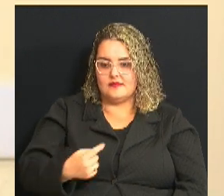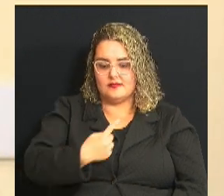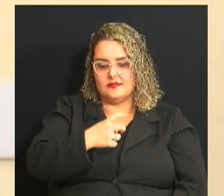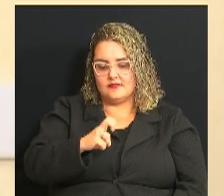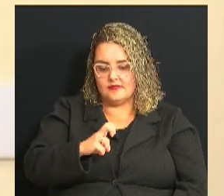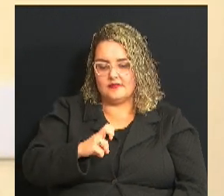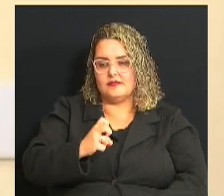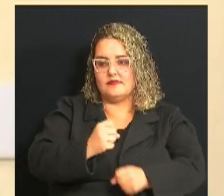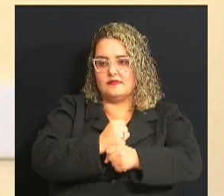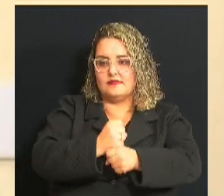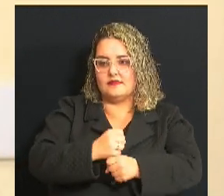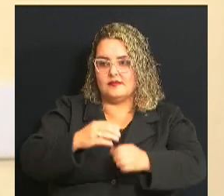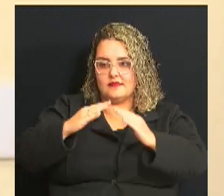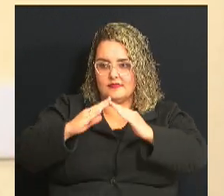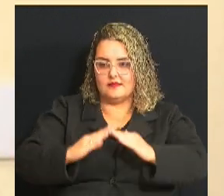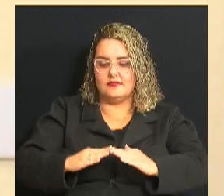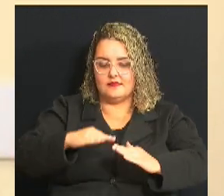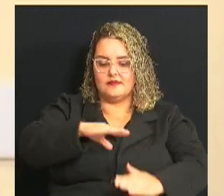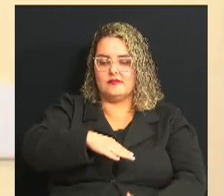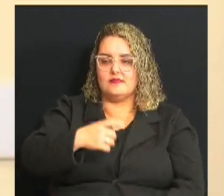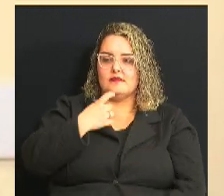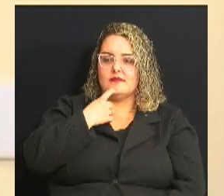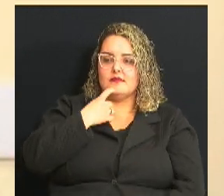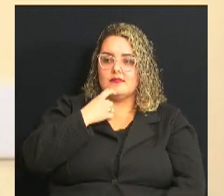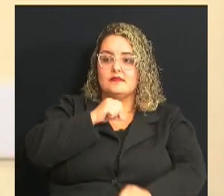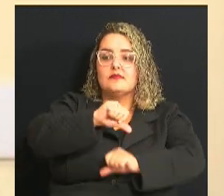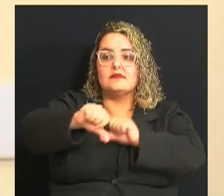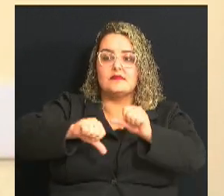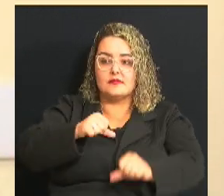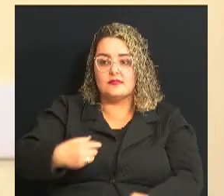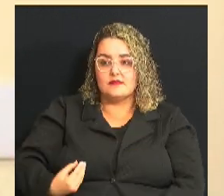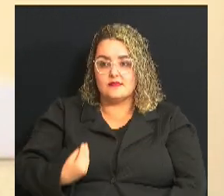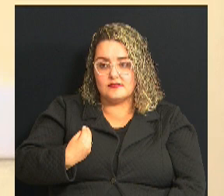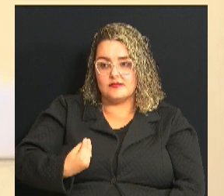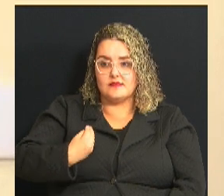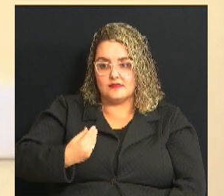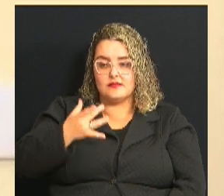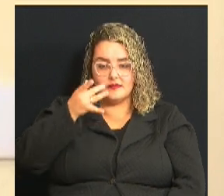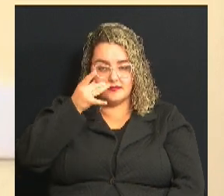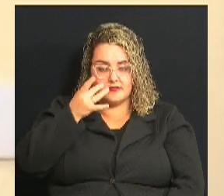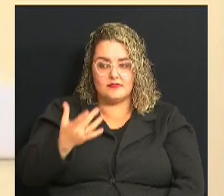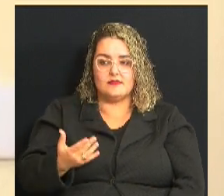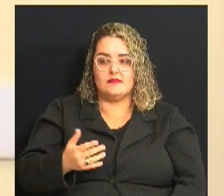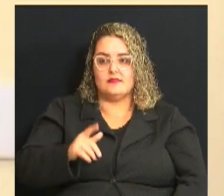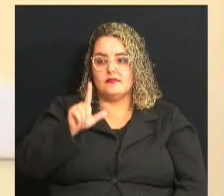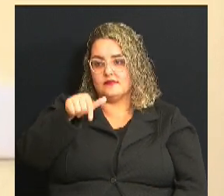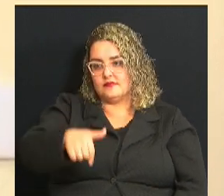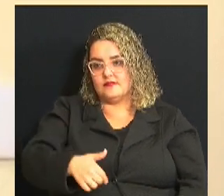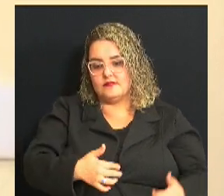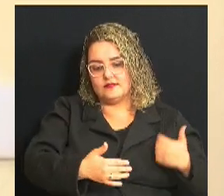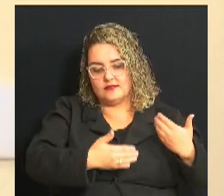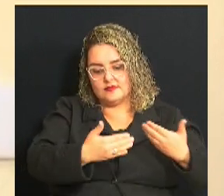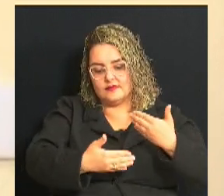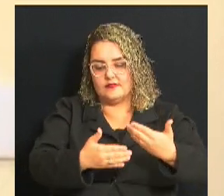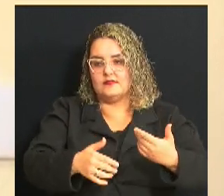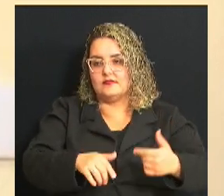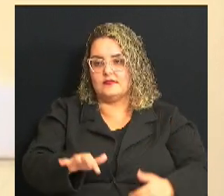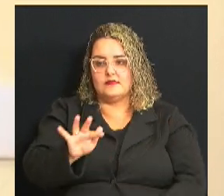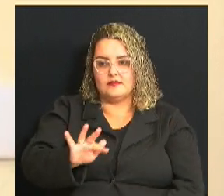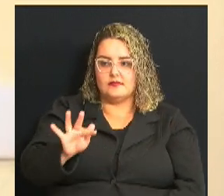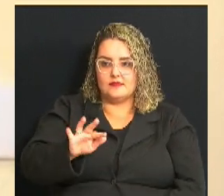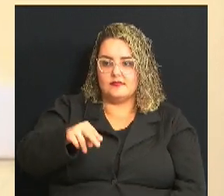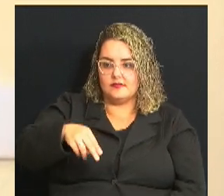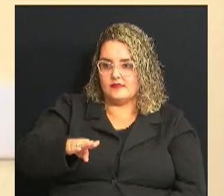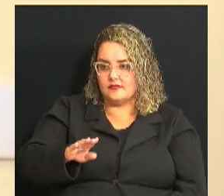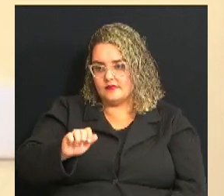Campinas. E Campinas transformou a nossa vida, porque depois de uma carreira acadêmica intensa, com MBA,